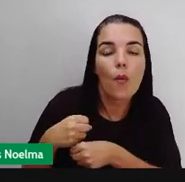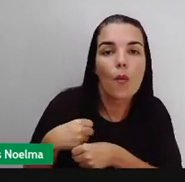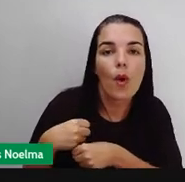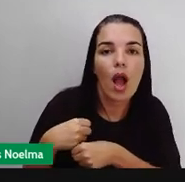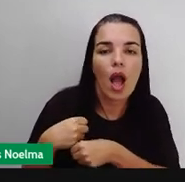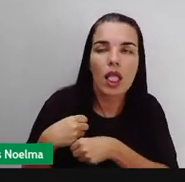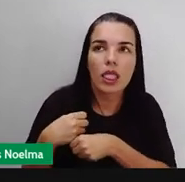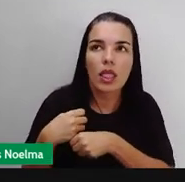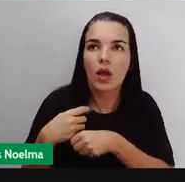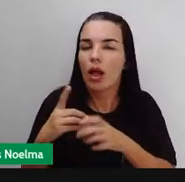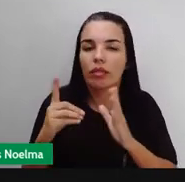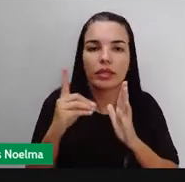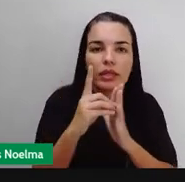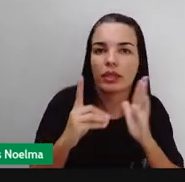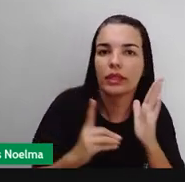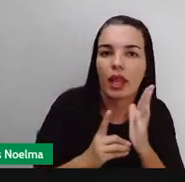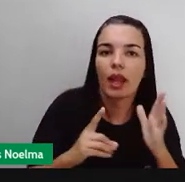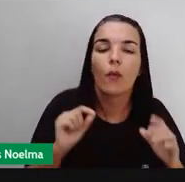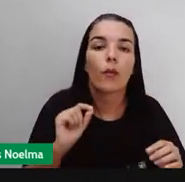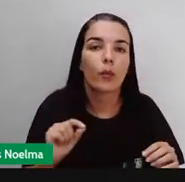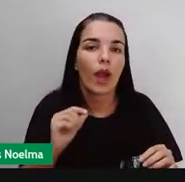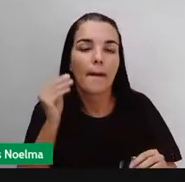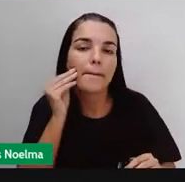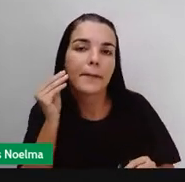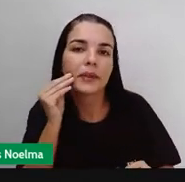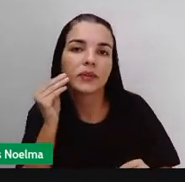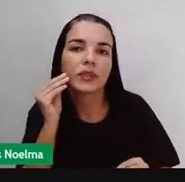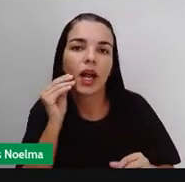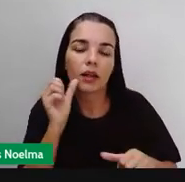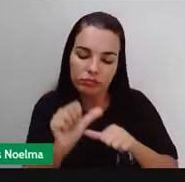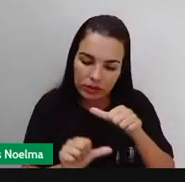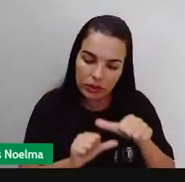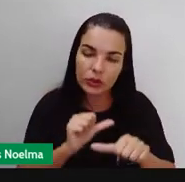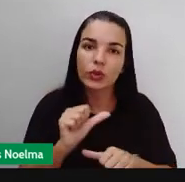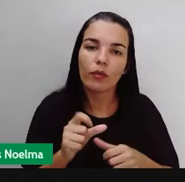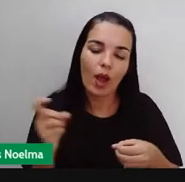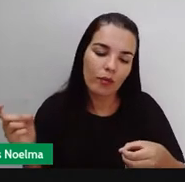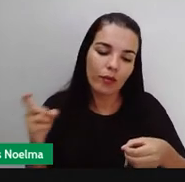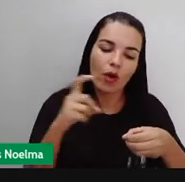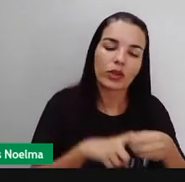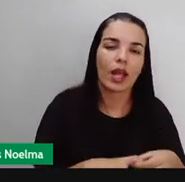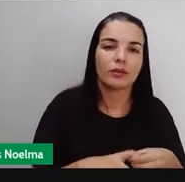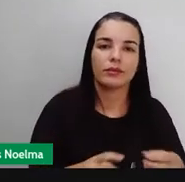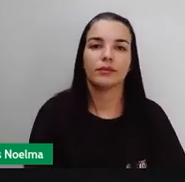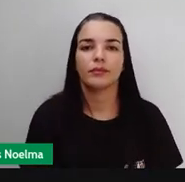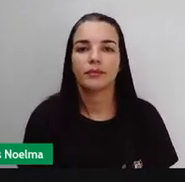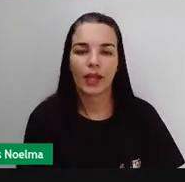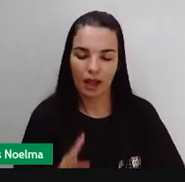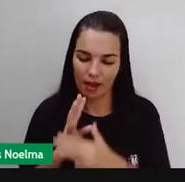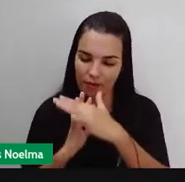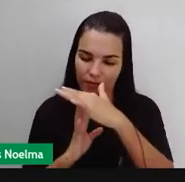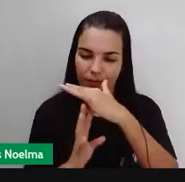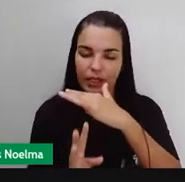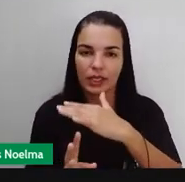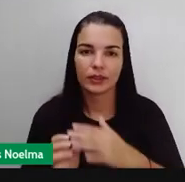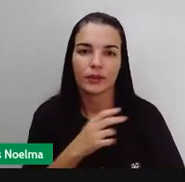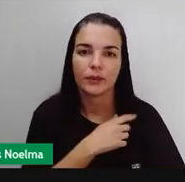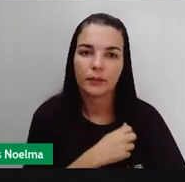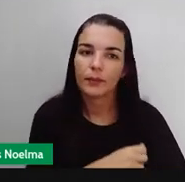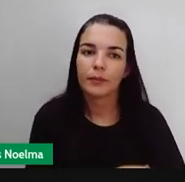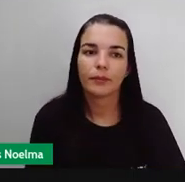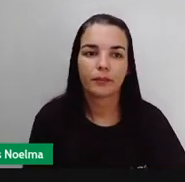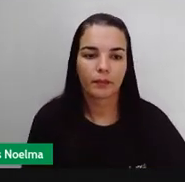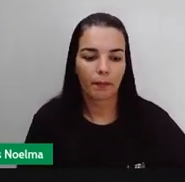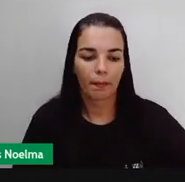uma década em si, que foi 2000 a 2010, foi uma década onde houve o retorno migratório. Agora